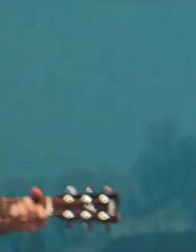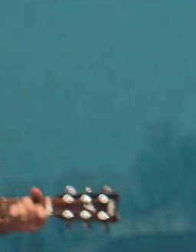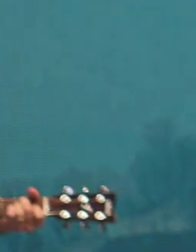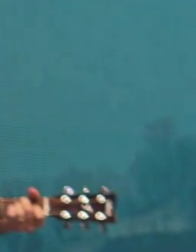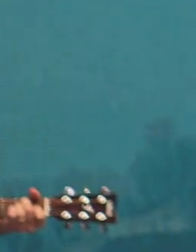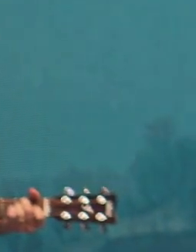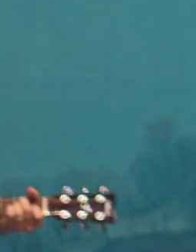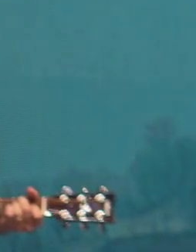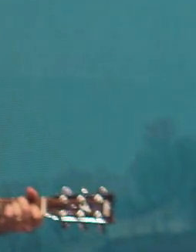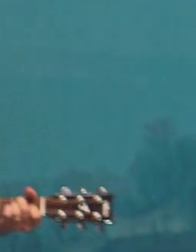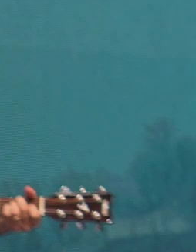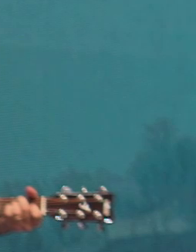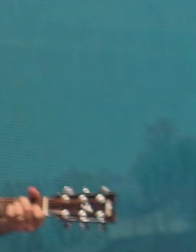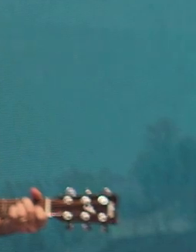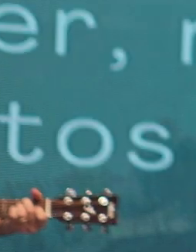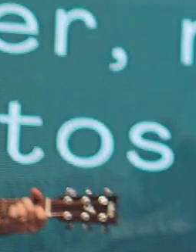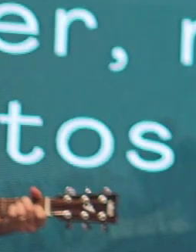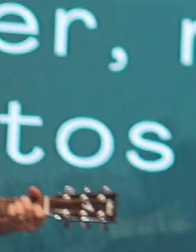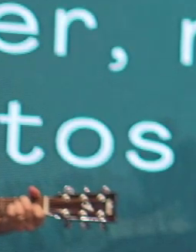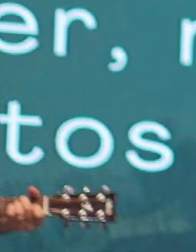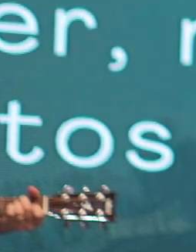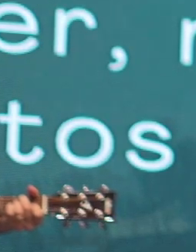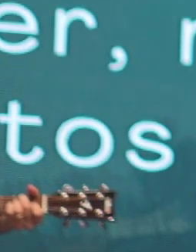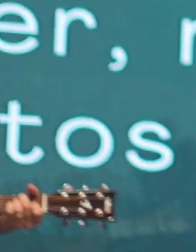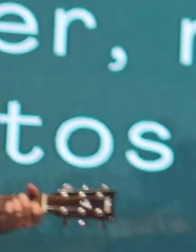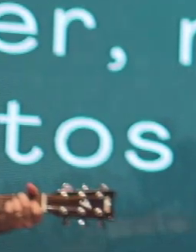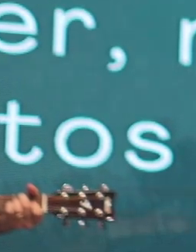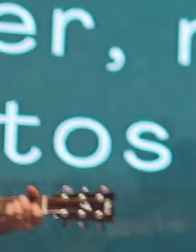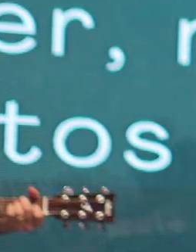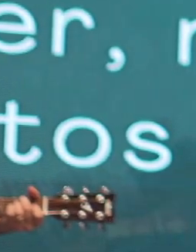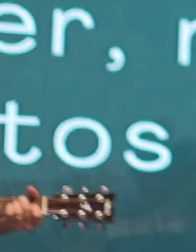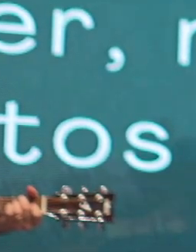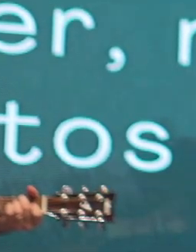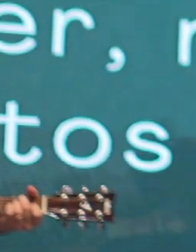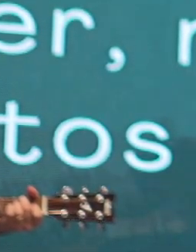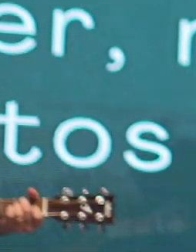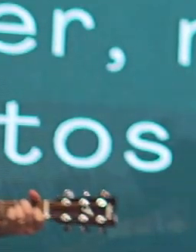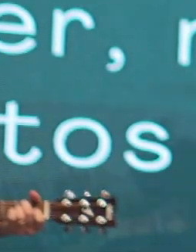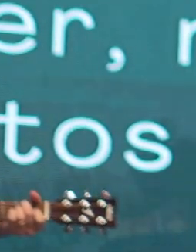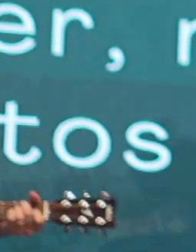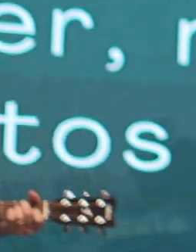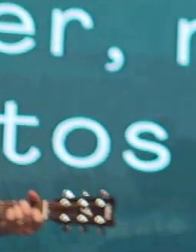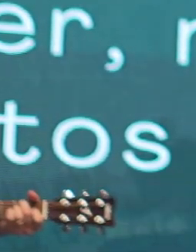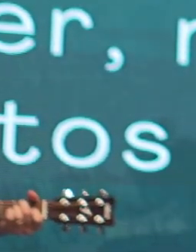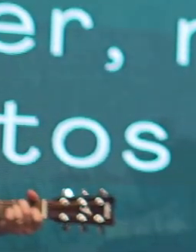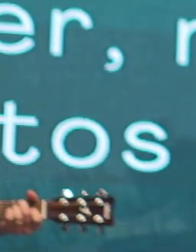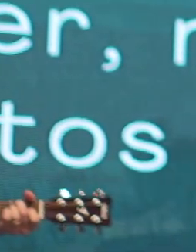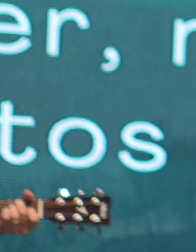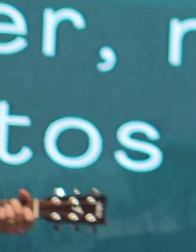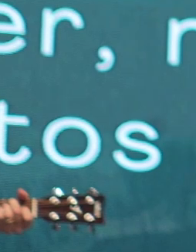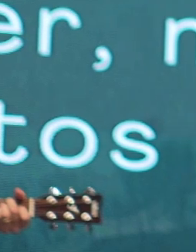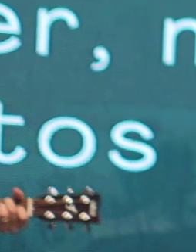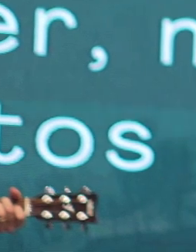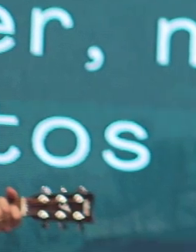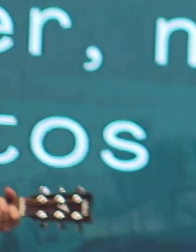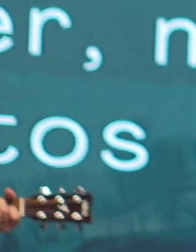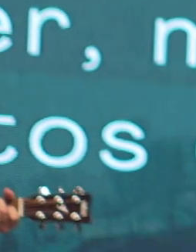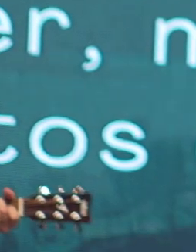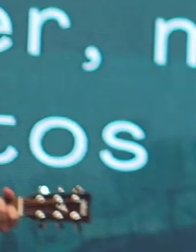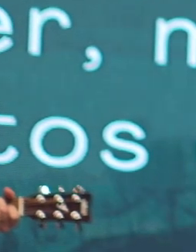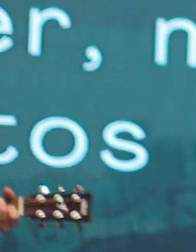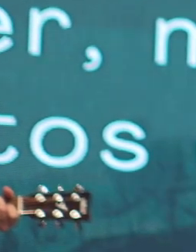Judá. Pula para o versículo número 12, que é o final da oração de Josafá. Assim diz o